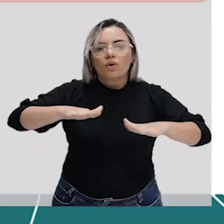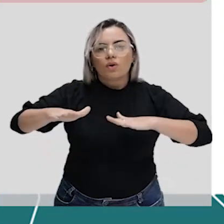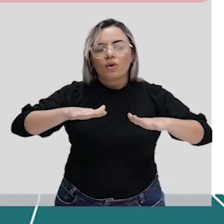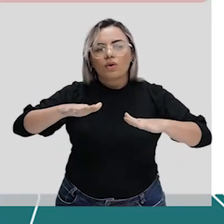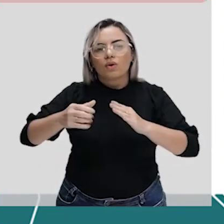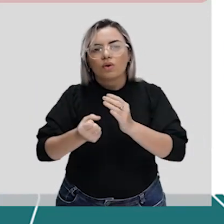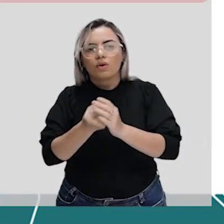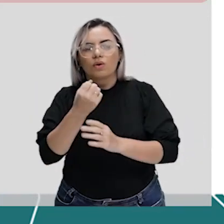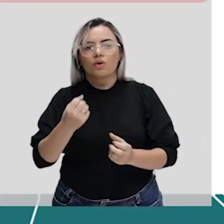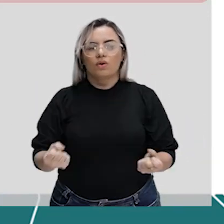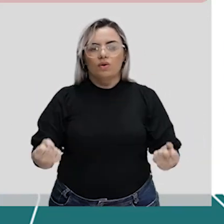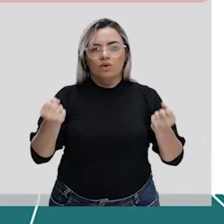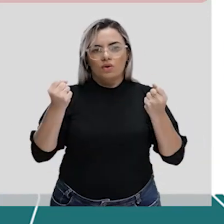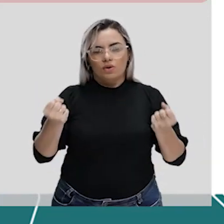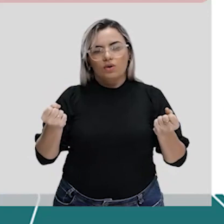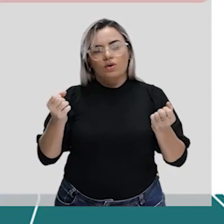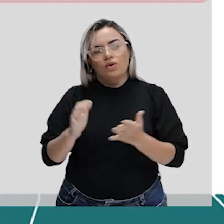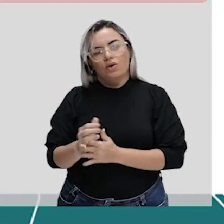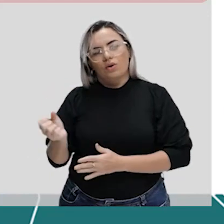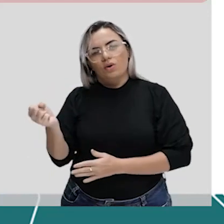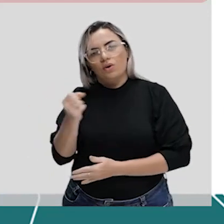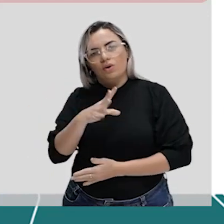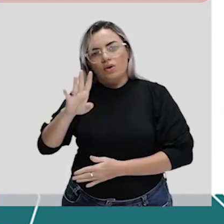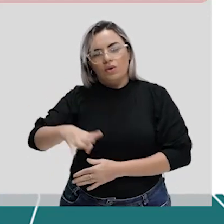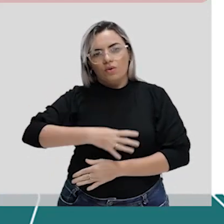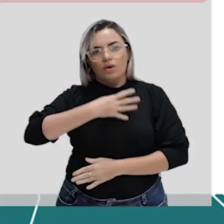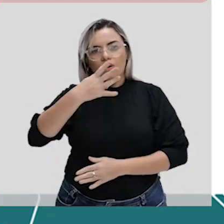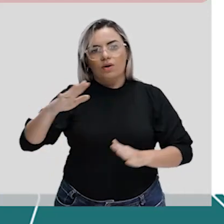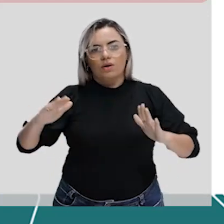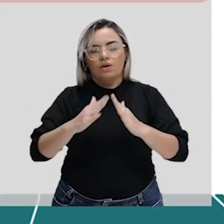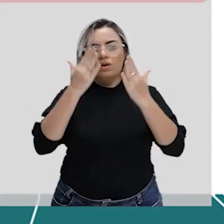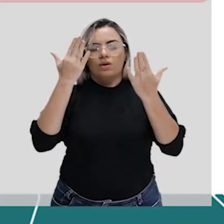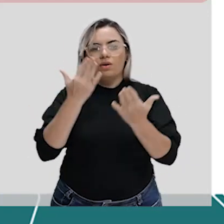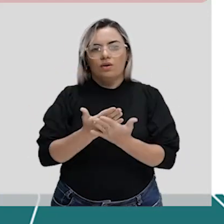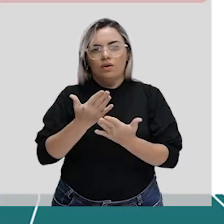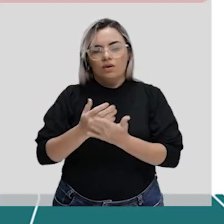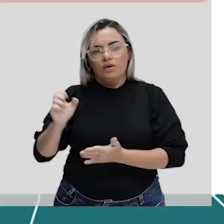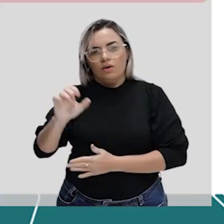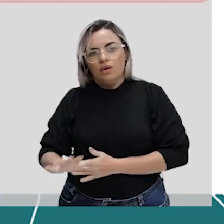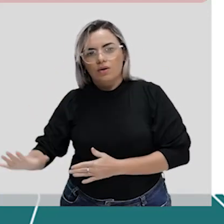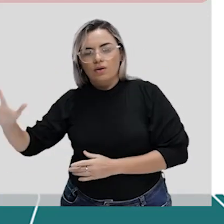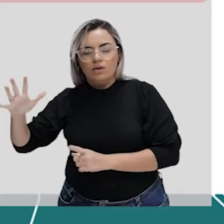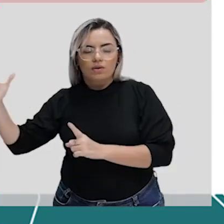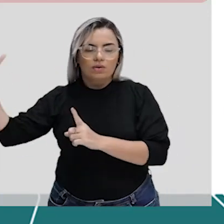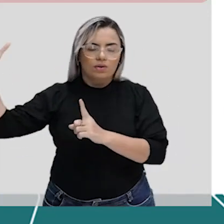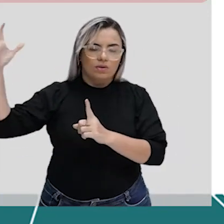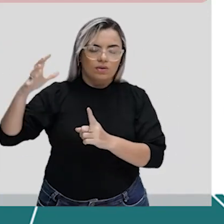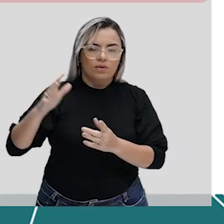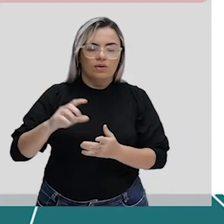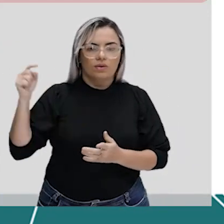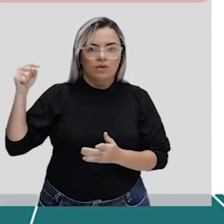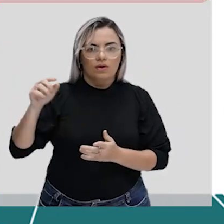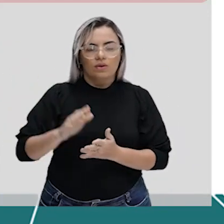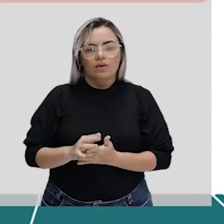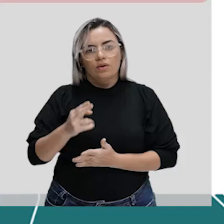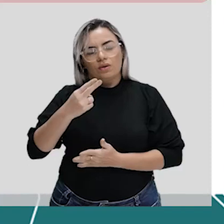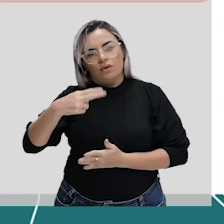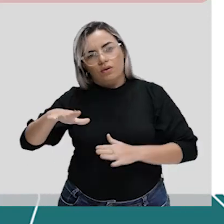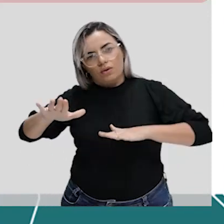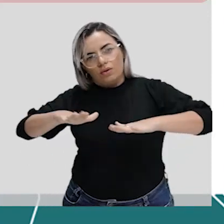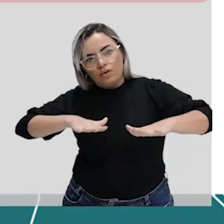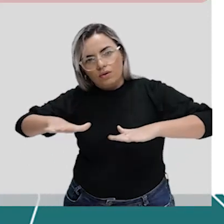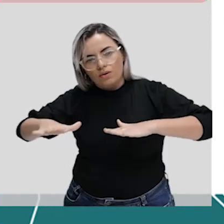educação física contemporânea? 4 grandes escolas europeias vieram e influenciaram, receberam esse nome